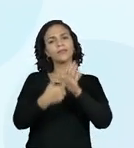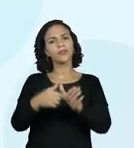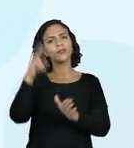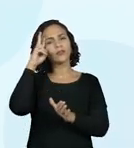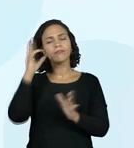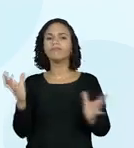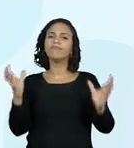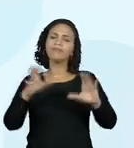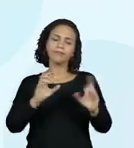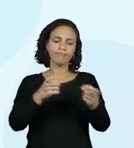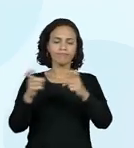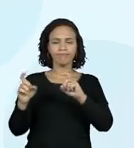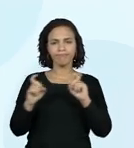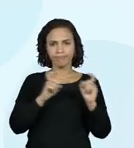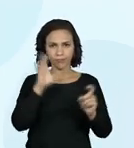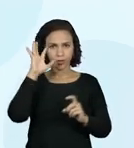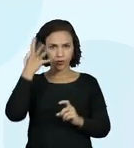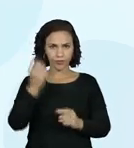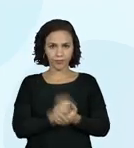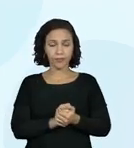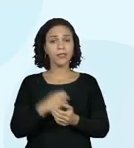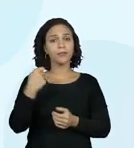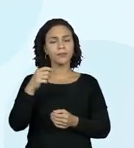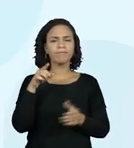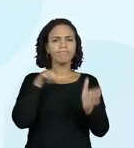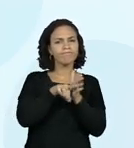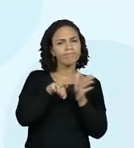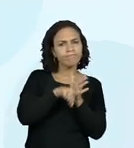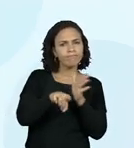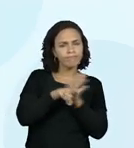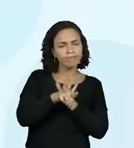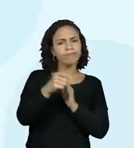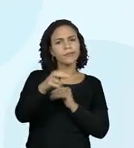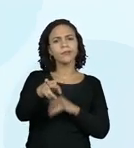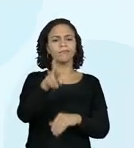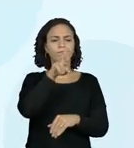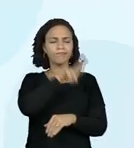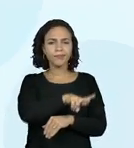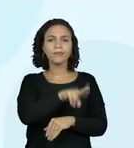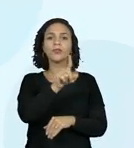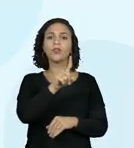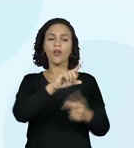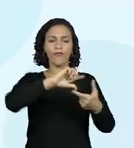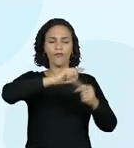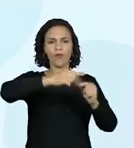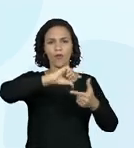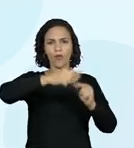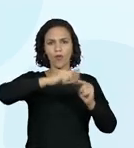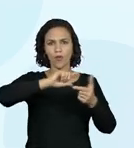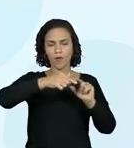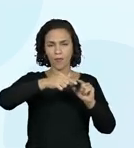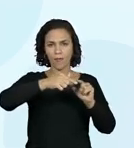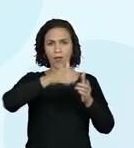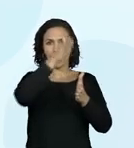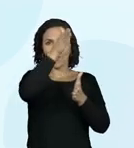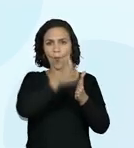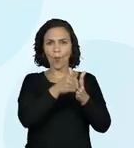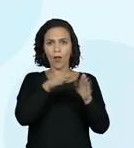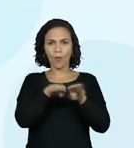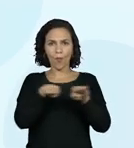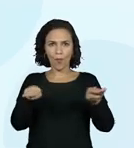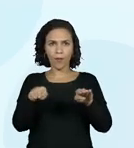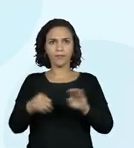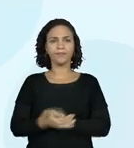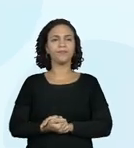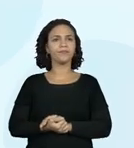questões em grupo. Eles precisam solucionar algumas questões envolvendo as figuras geométricas sólidas.